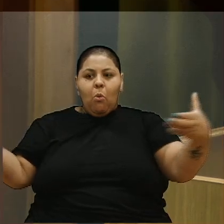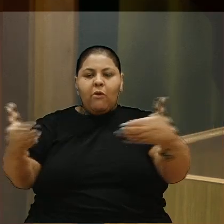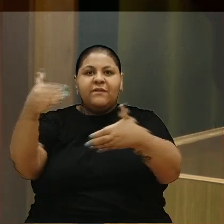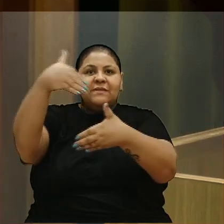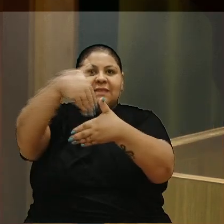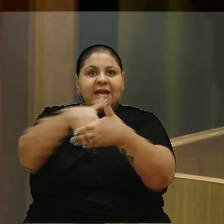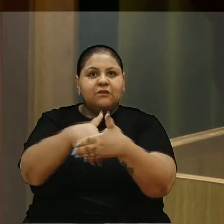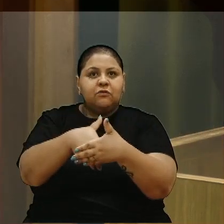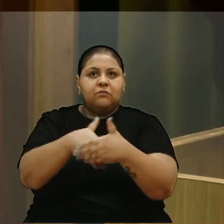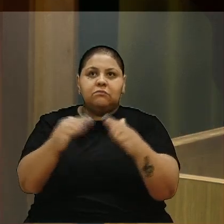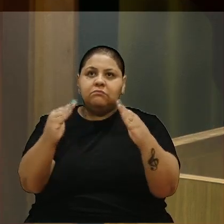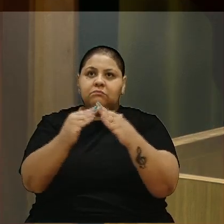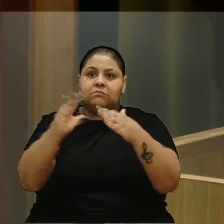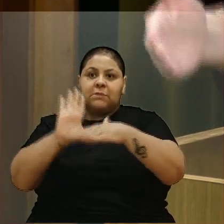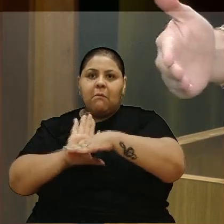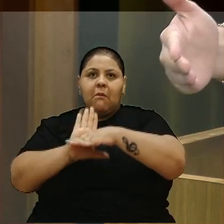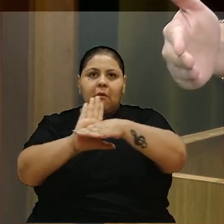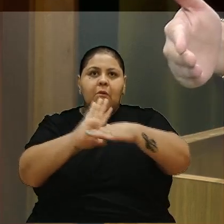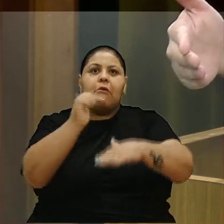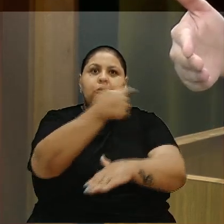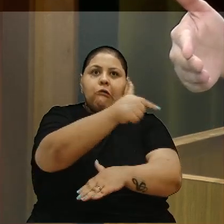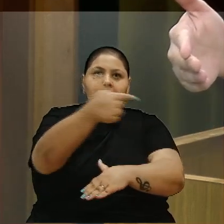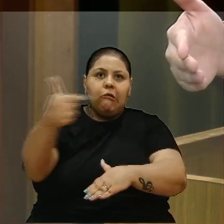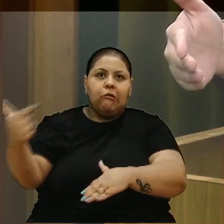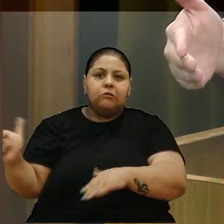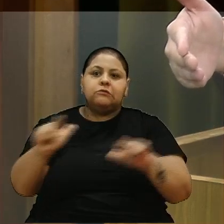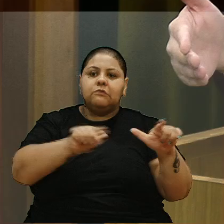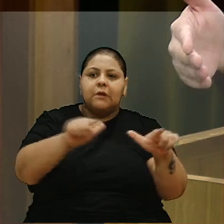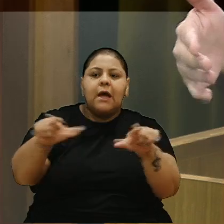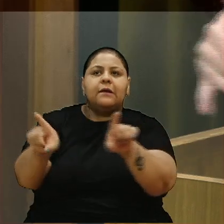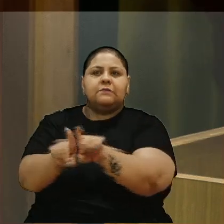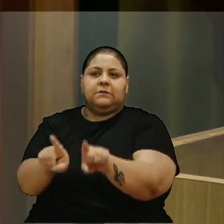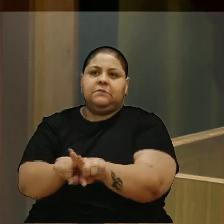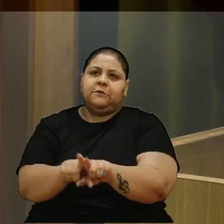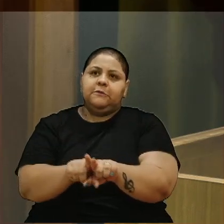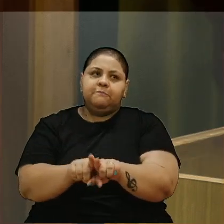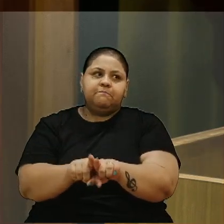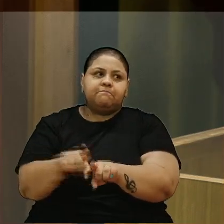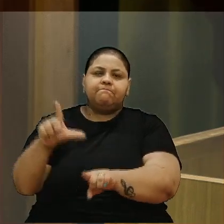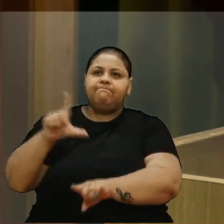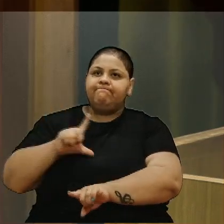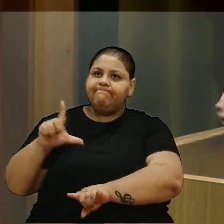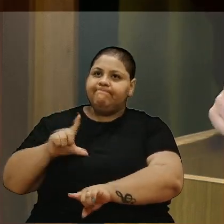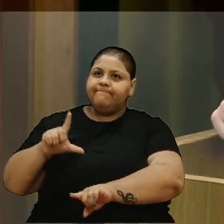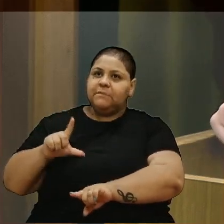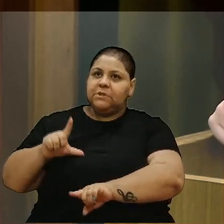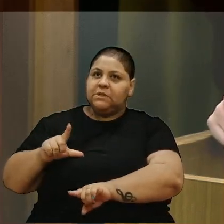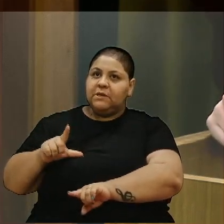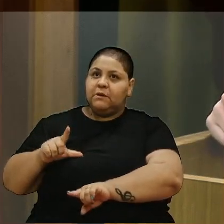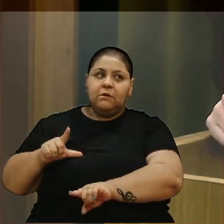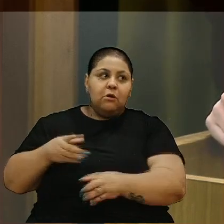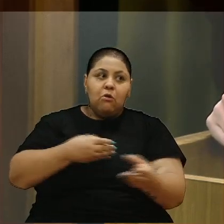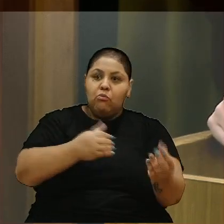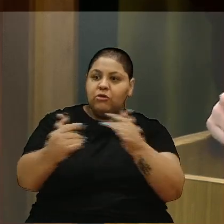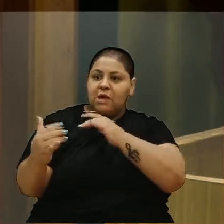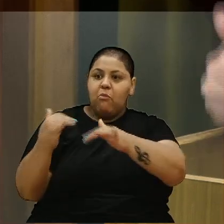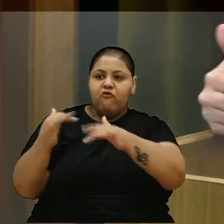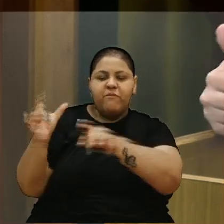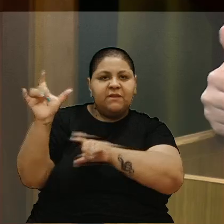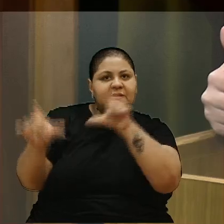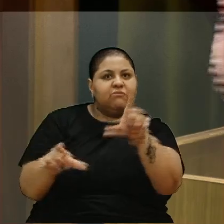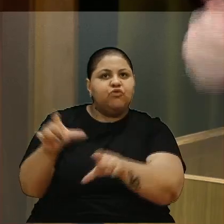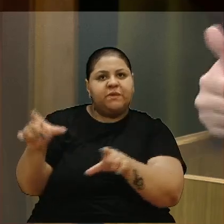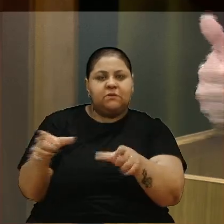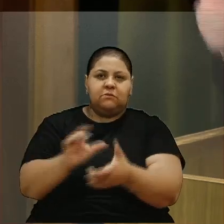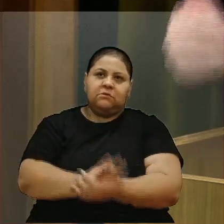municipais, como outras estruturas, que vai ter grande concentração de público.